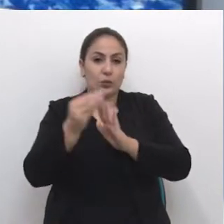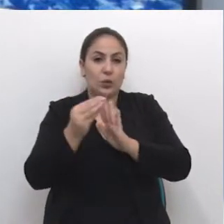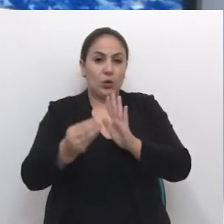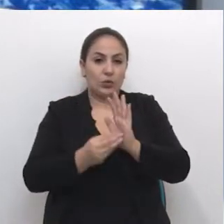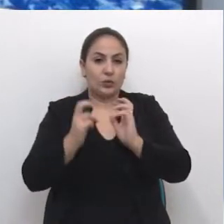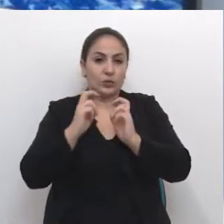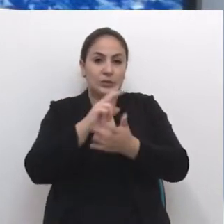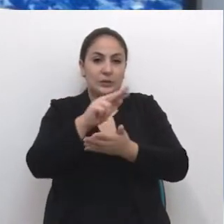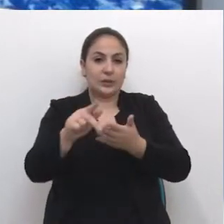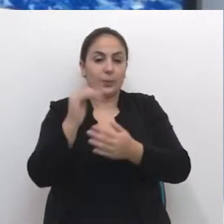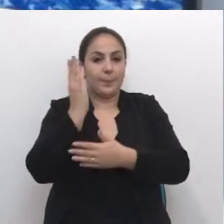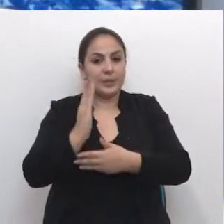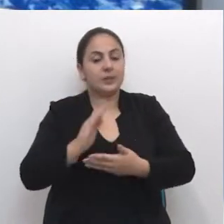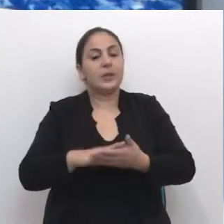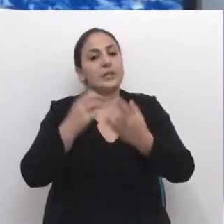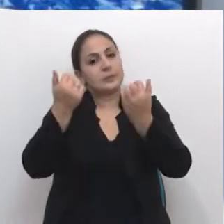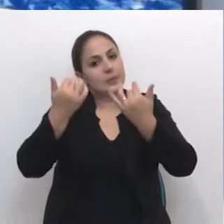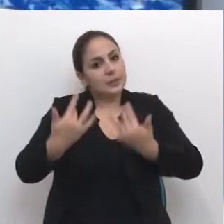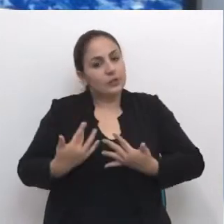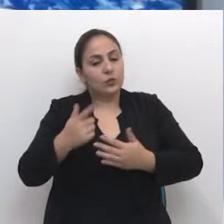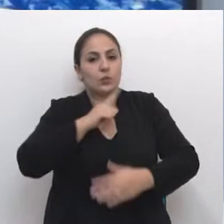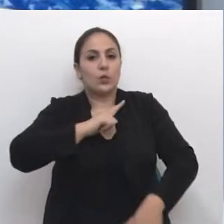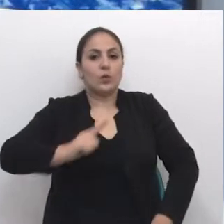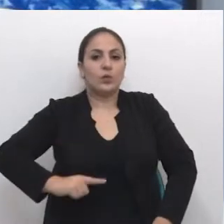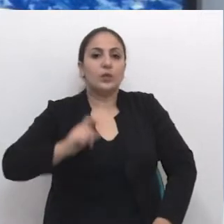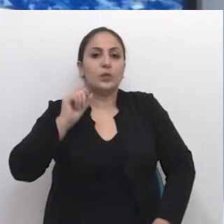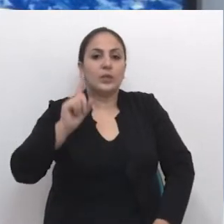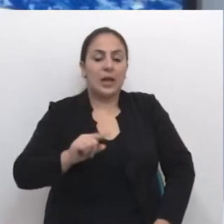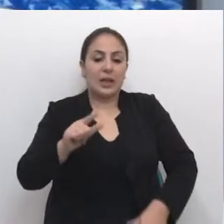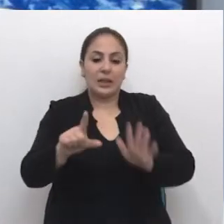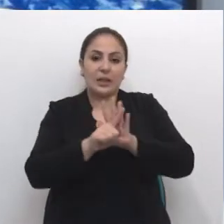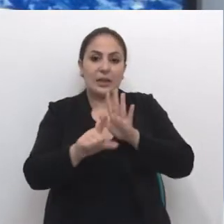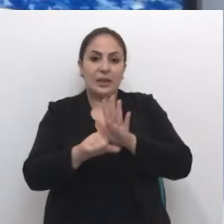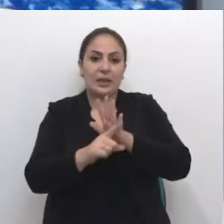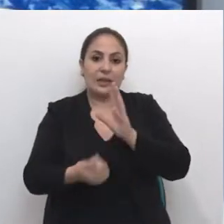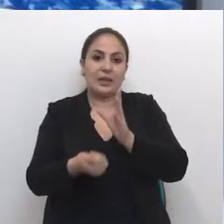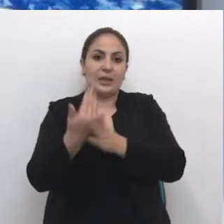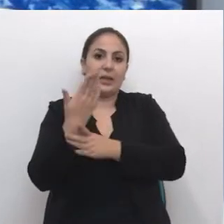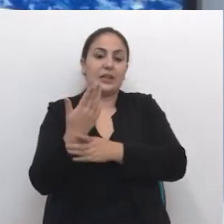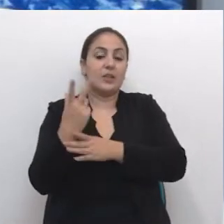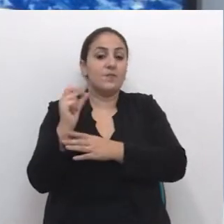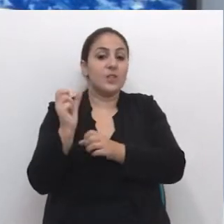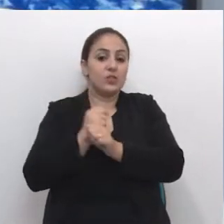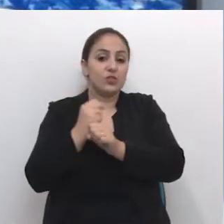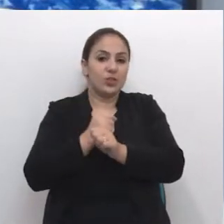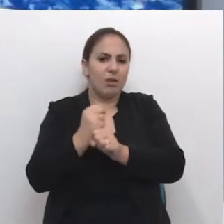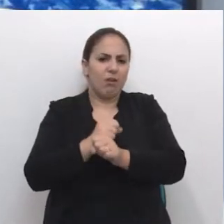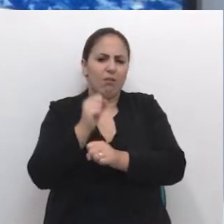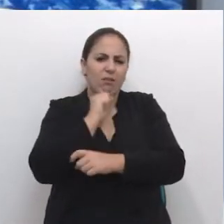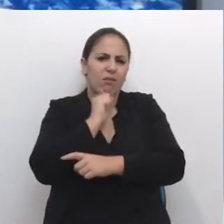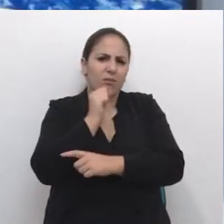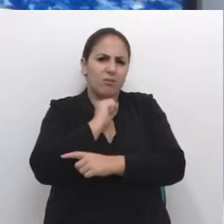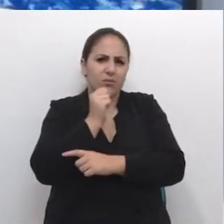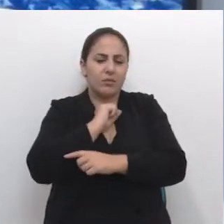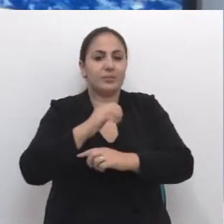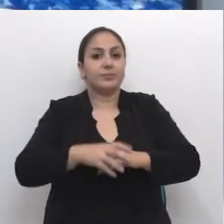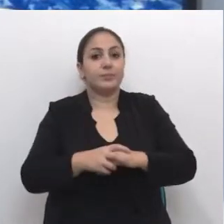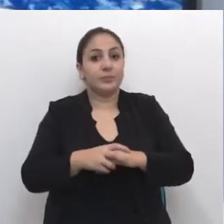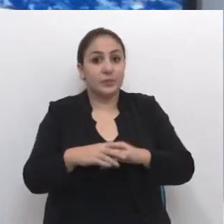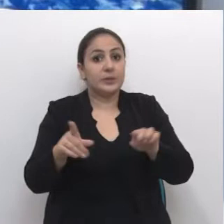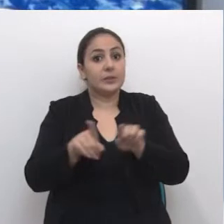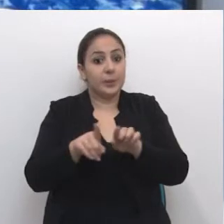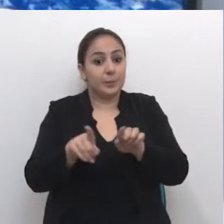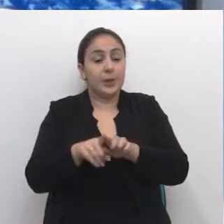Trânsito brasileiro. A justificativa do governo é de que a lei, criada há 20 anos, é muito antiga.